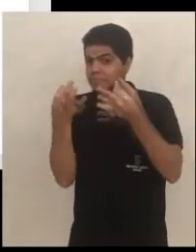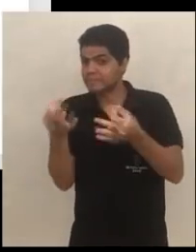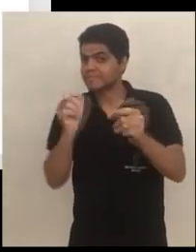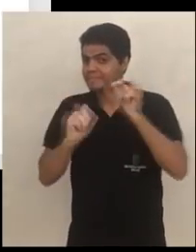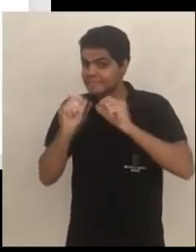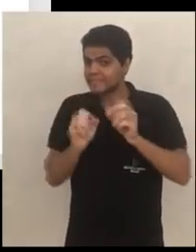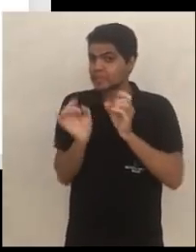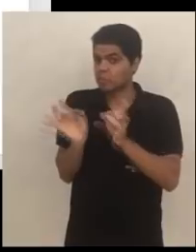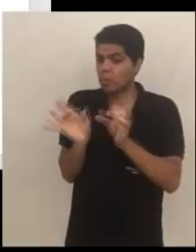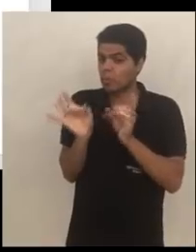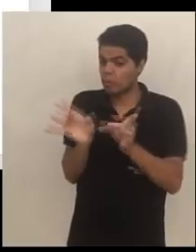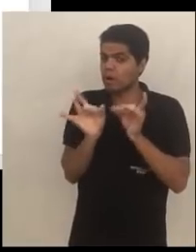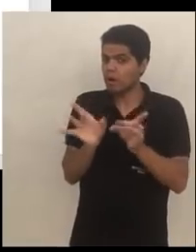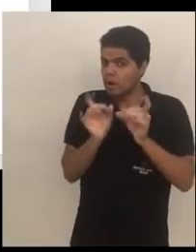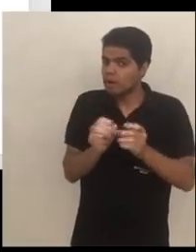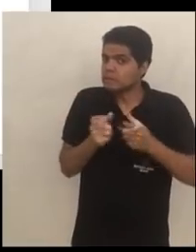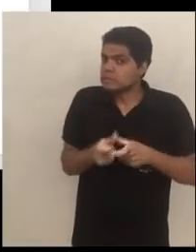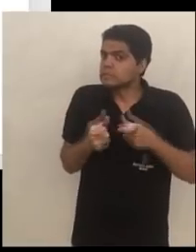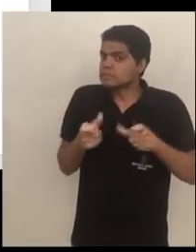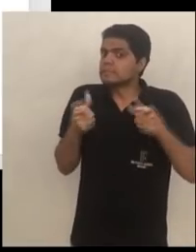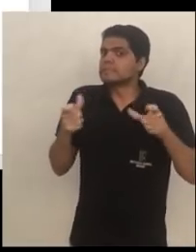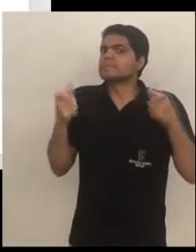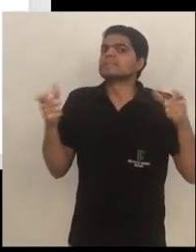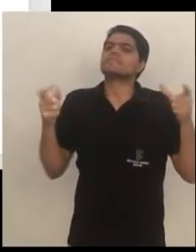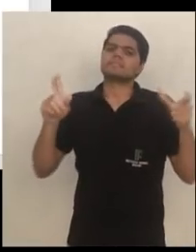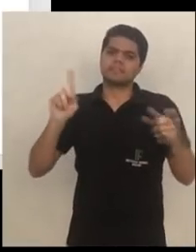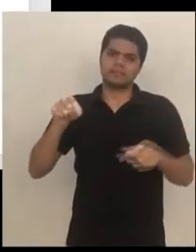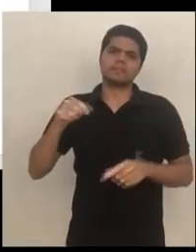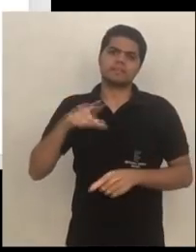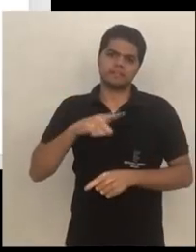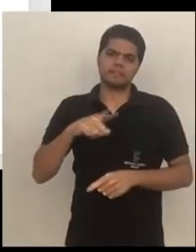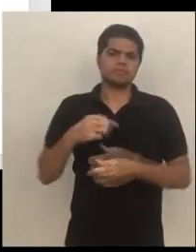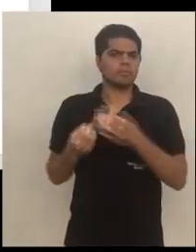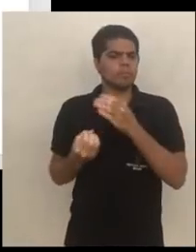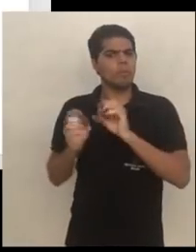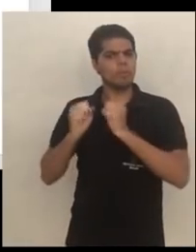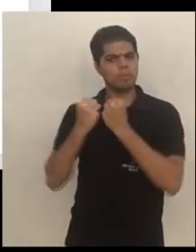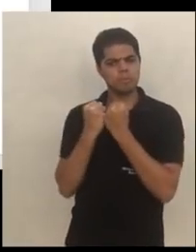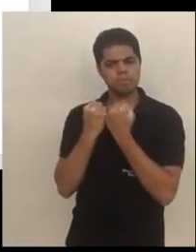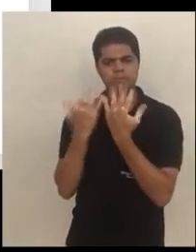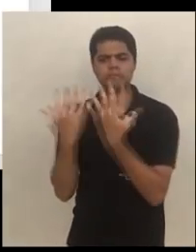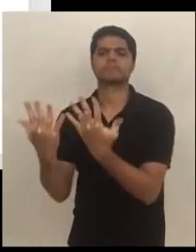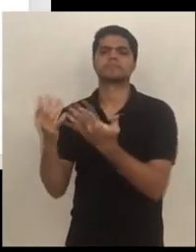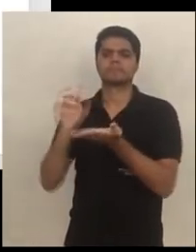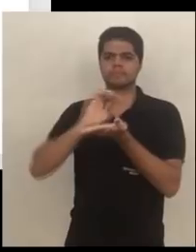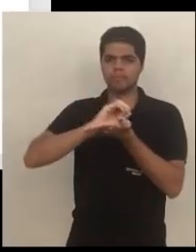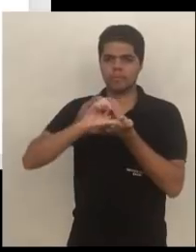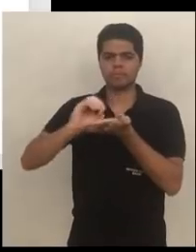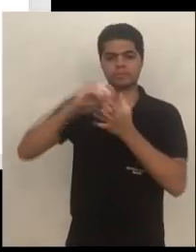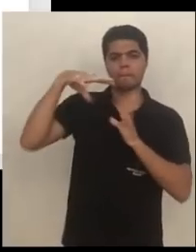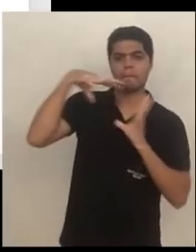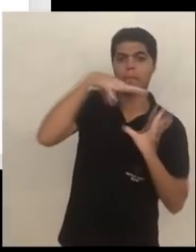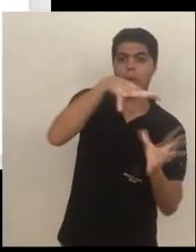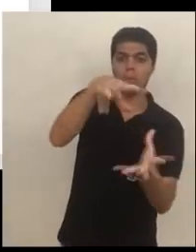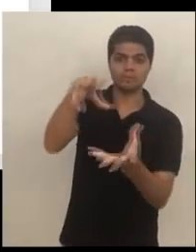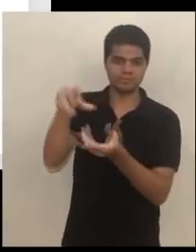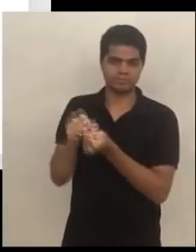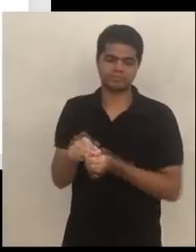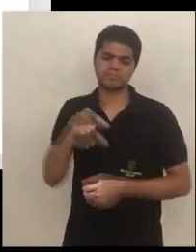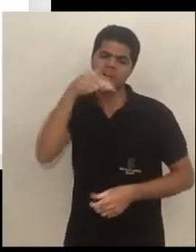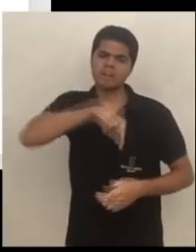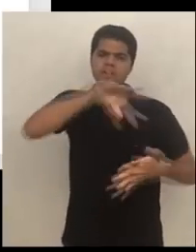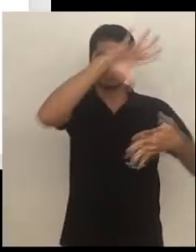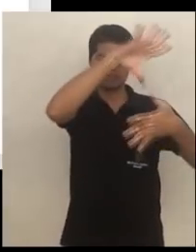é um mercado bastante expressivo, o mercado de produção orgânica mundial. Aqui na América